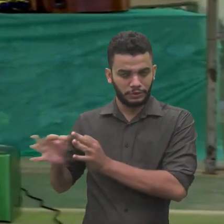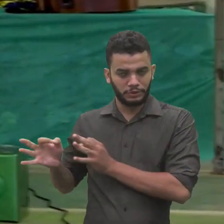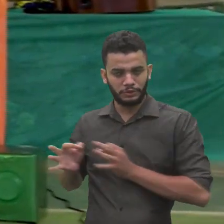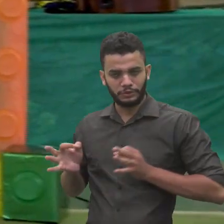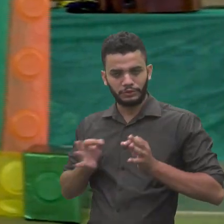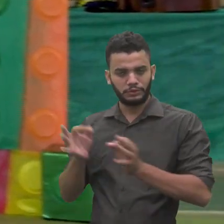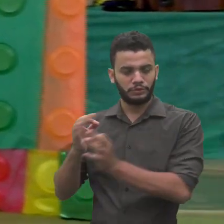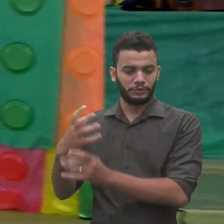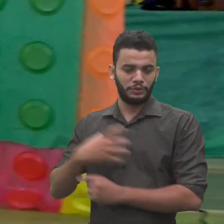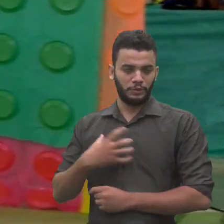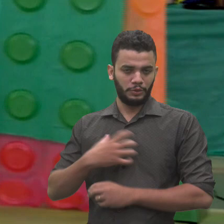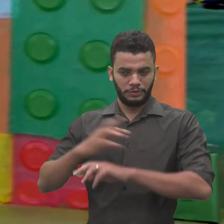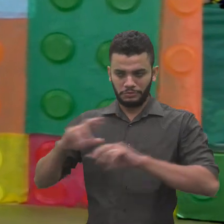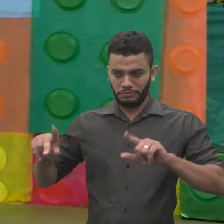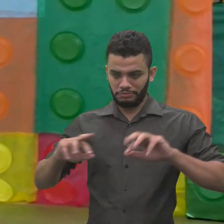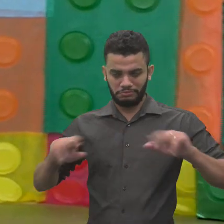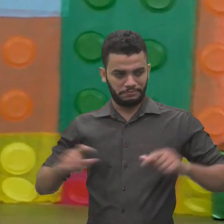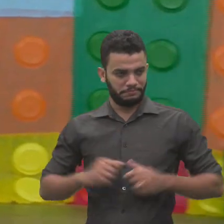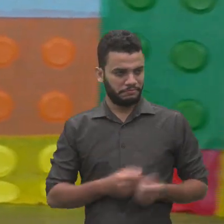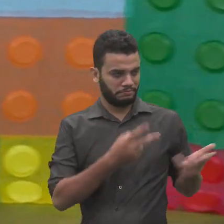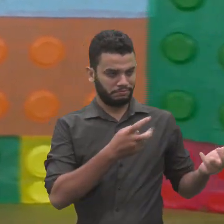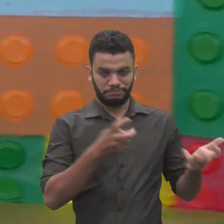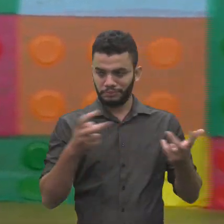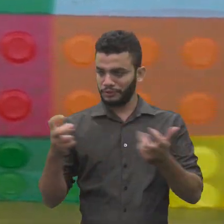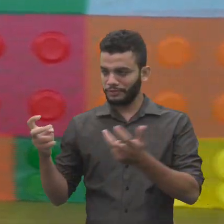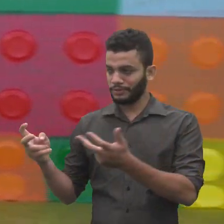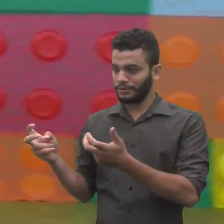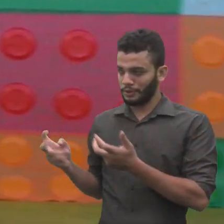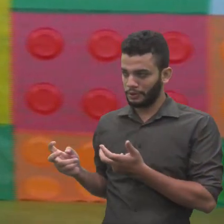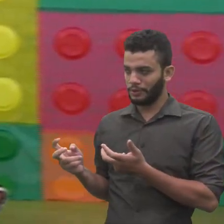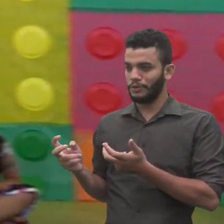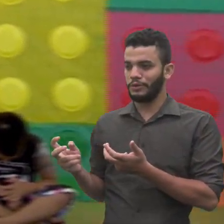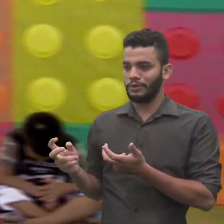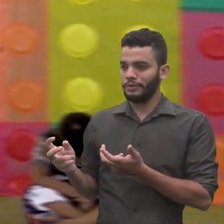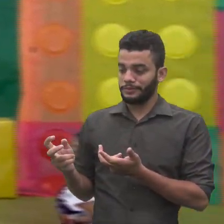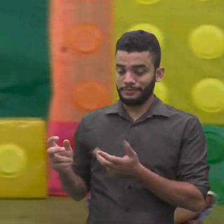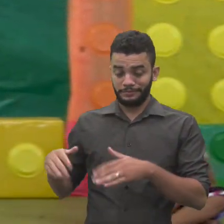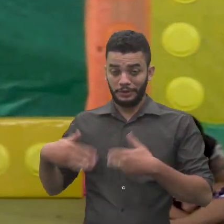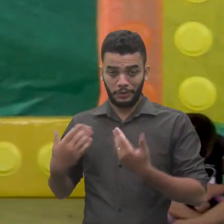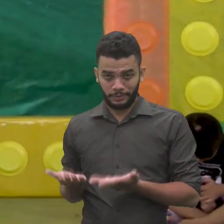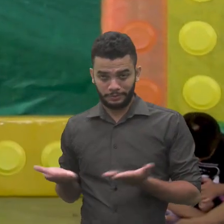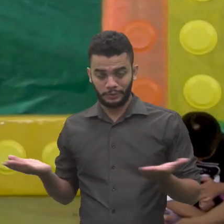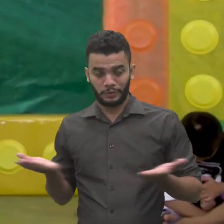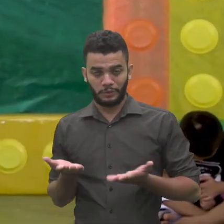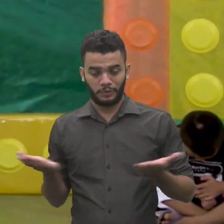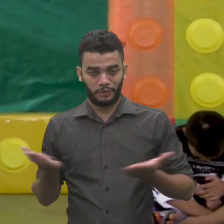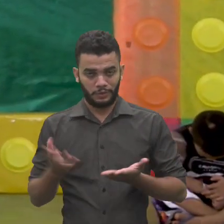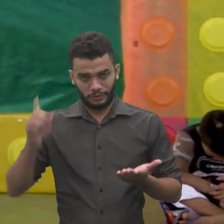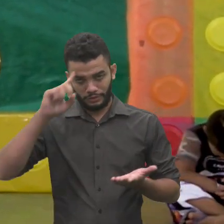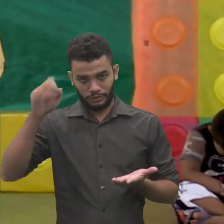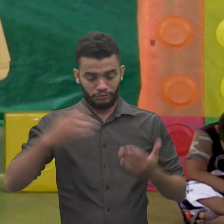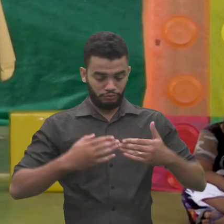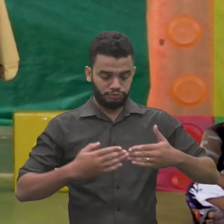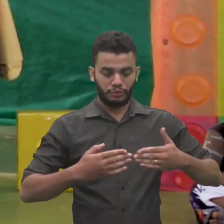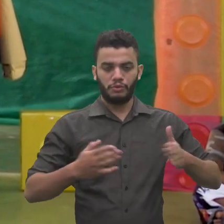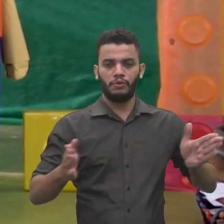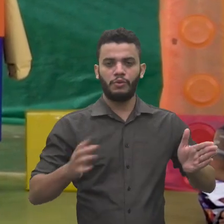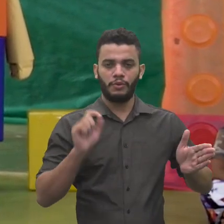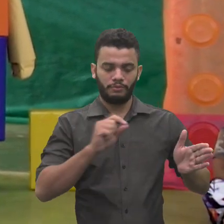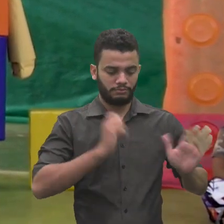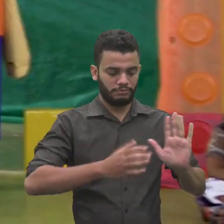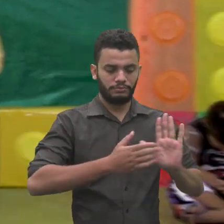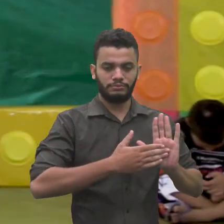essa ornamentação bonita, porque hoje nós vamos fazer a abertura do nosso projeto institucional.